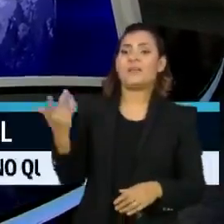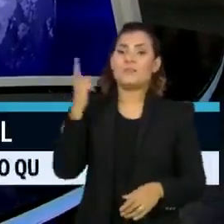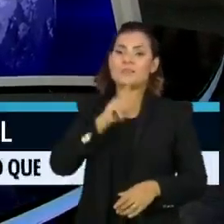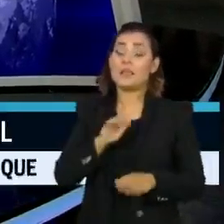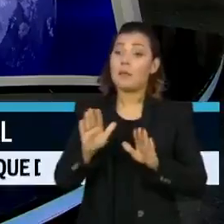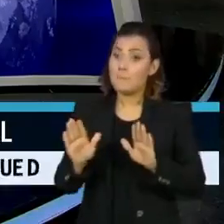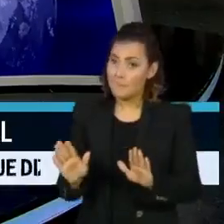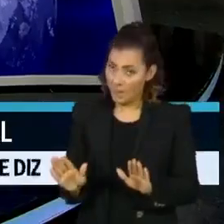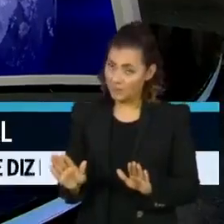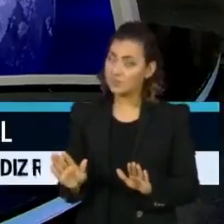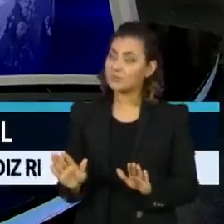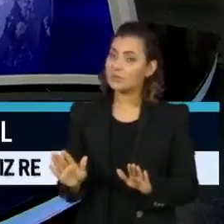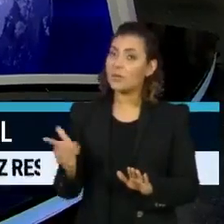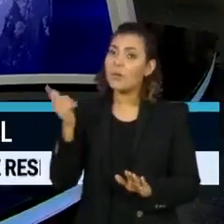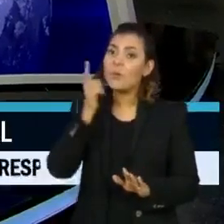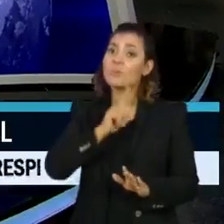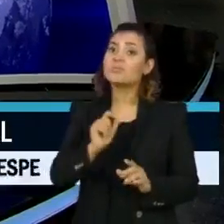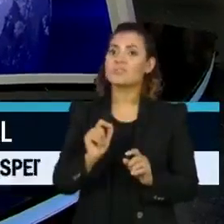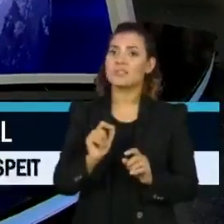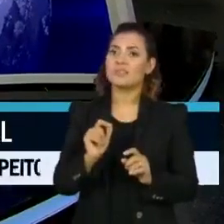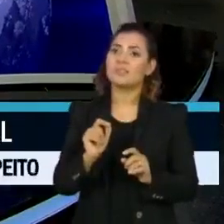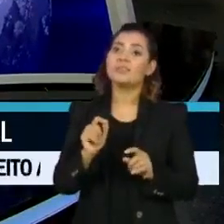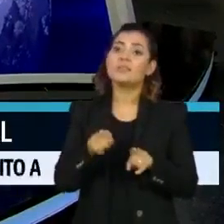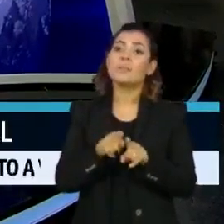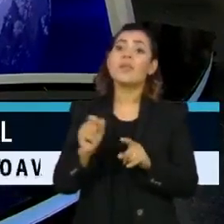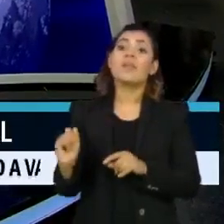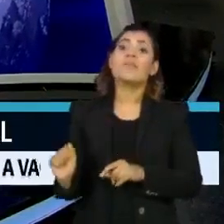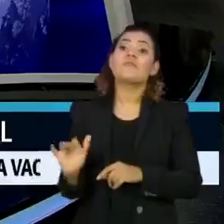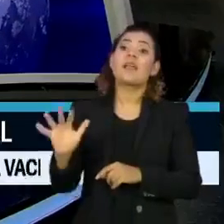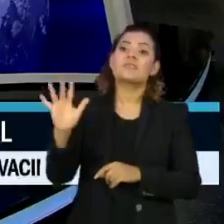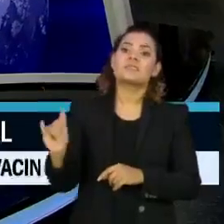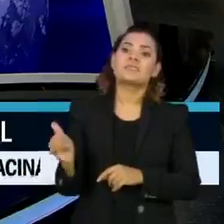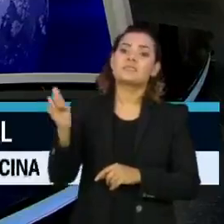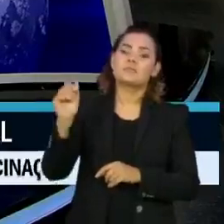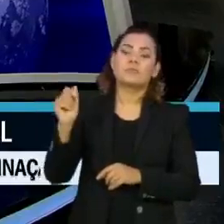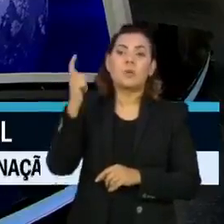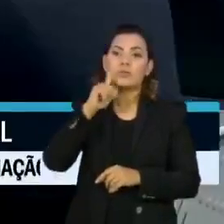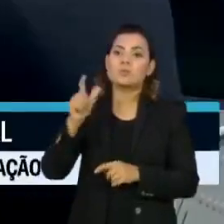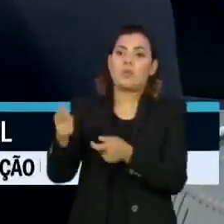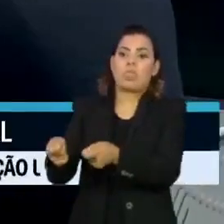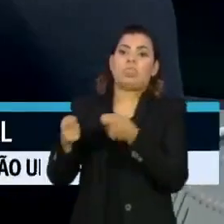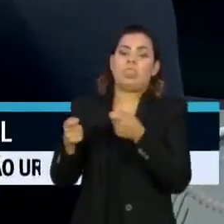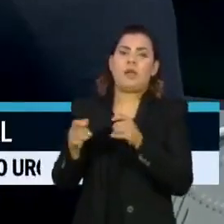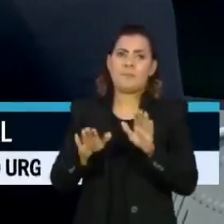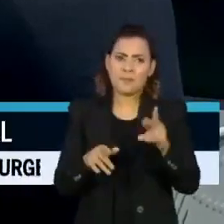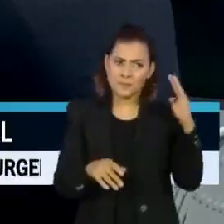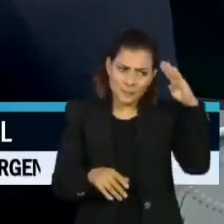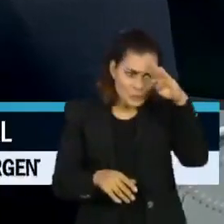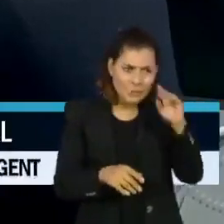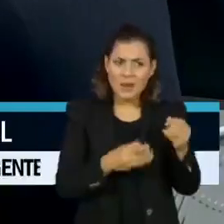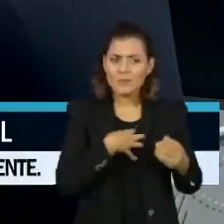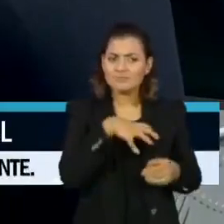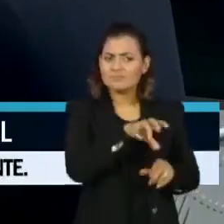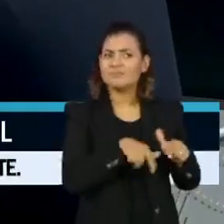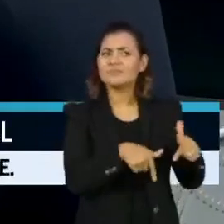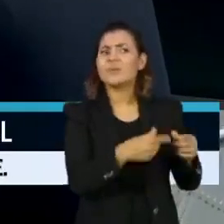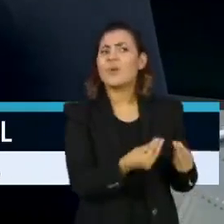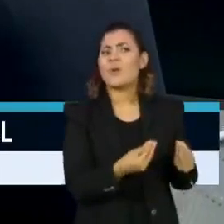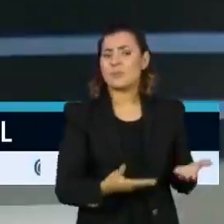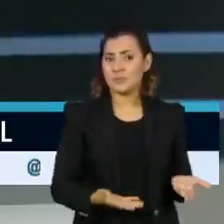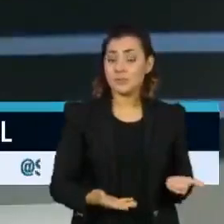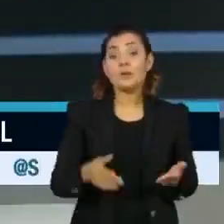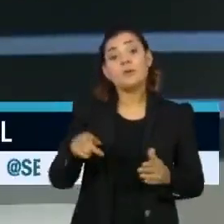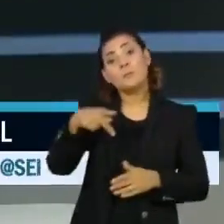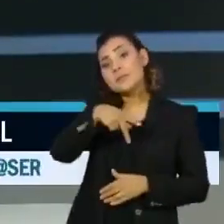também, no primeiro momento, ganhar alguns pontos favoráveis à inflação. Foi populismo econômico do presidente Bolsonaro? Acho que